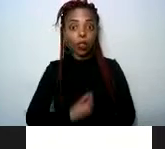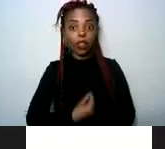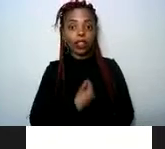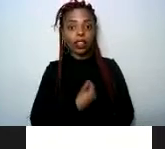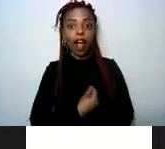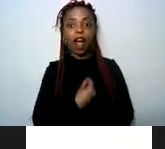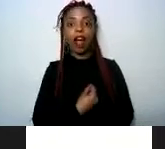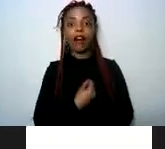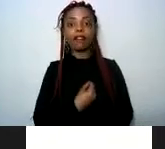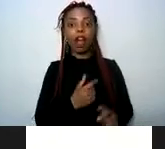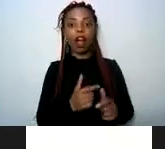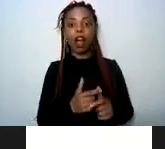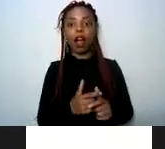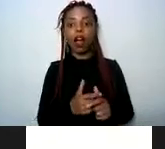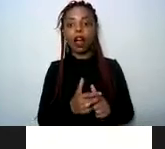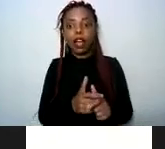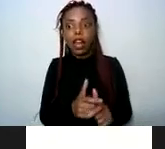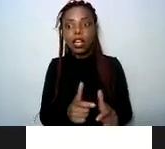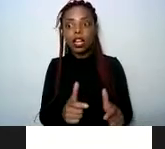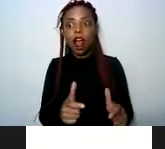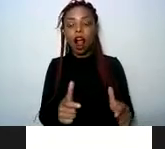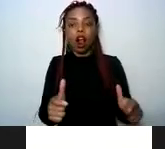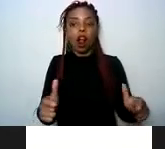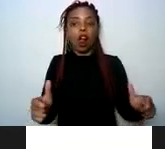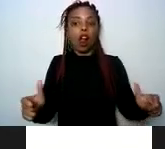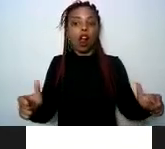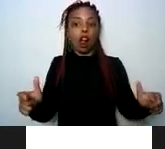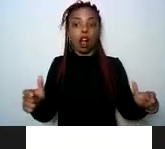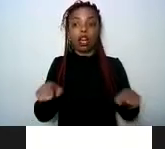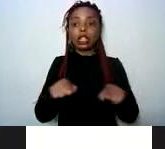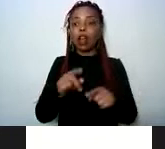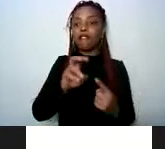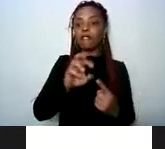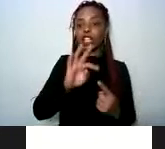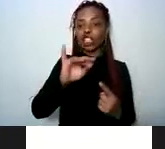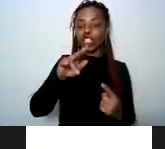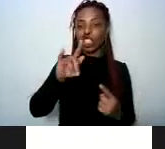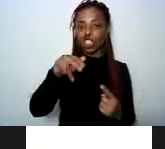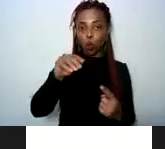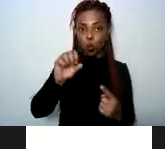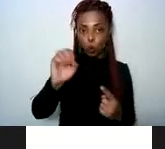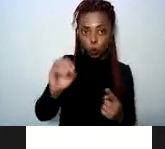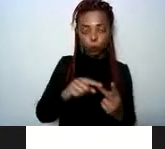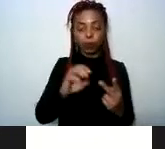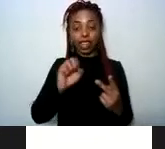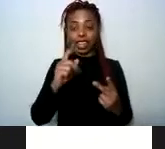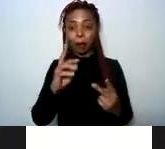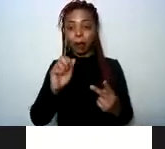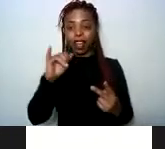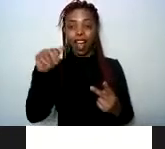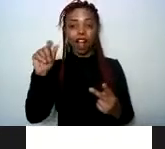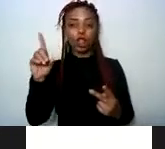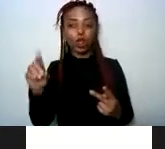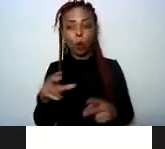crescimento grande, vertiginoso e espraiado. Isso devido ao grande